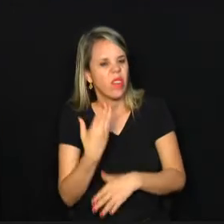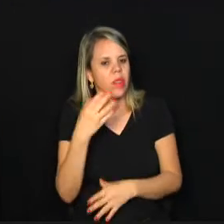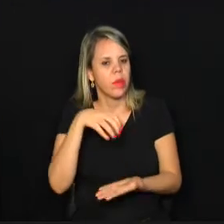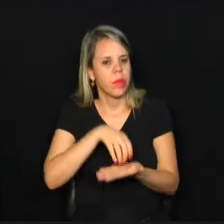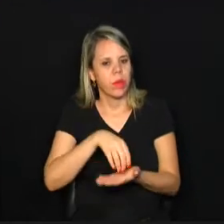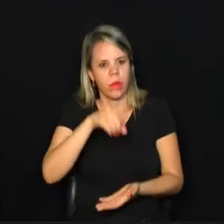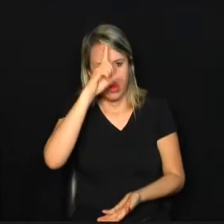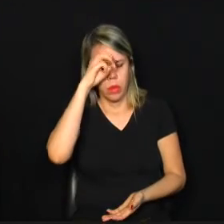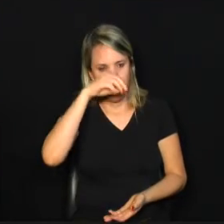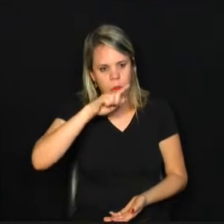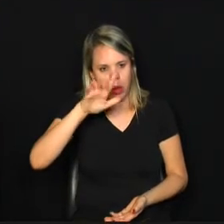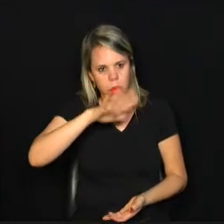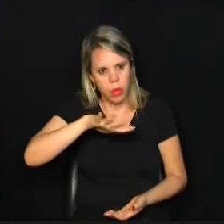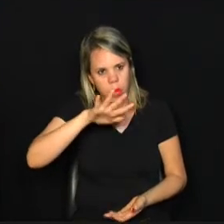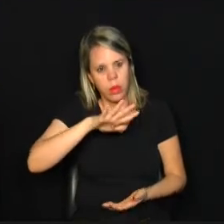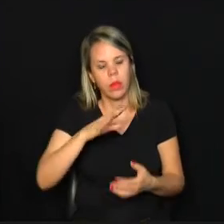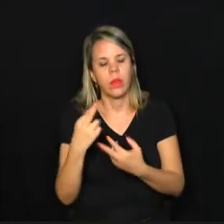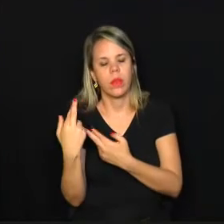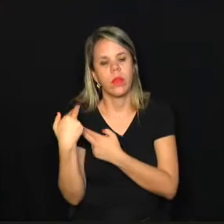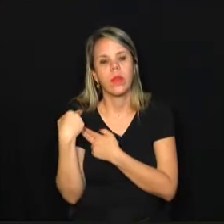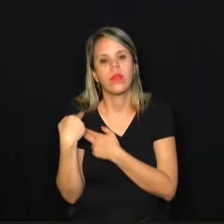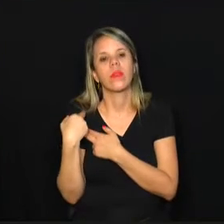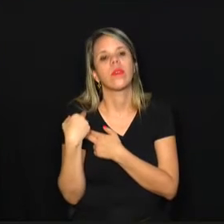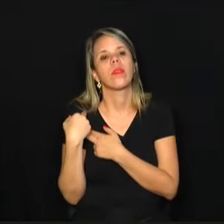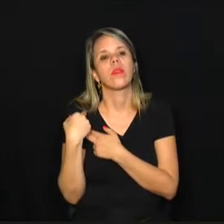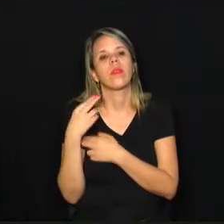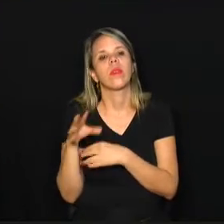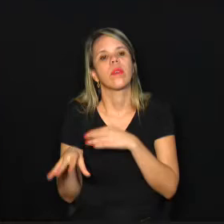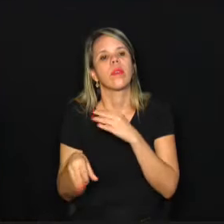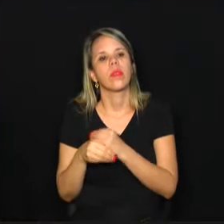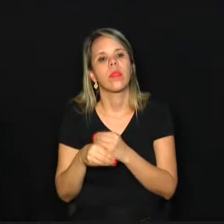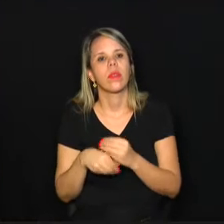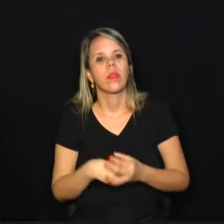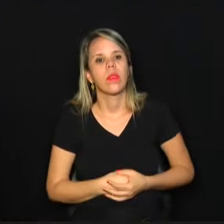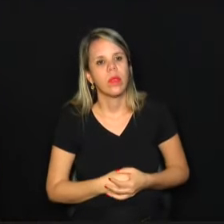Mário Gatti, se constituiu